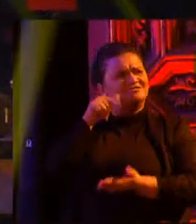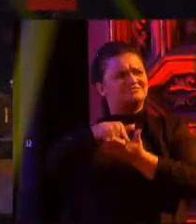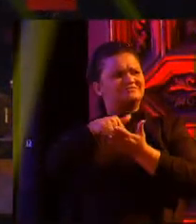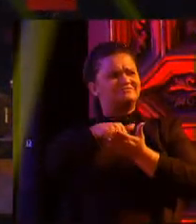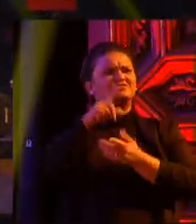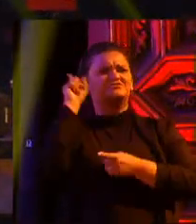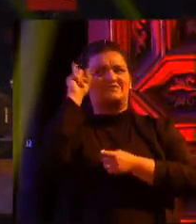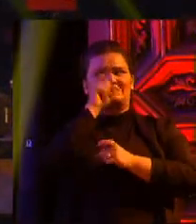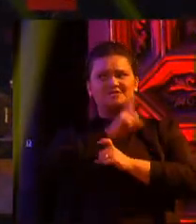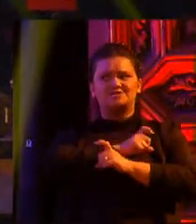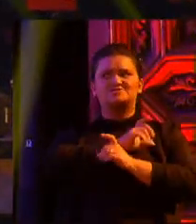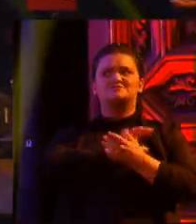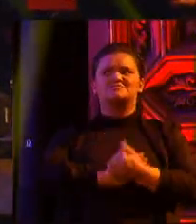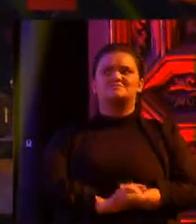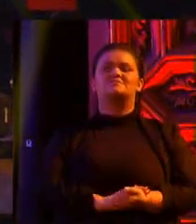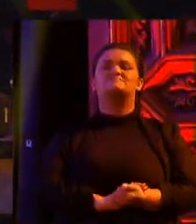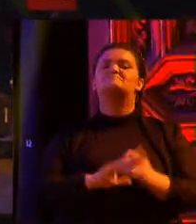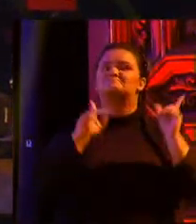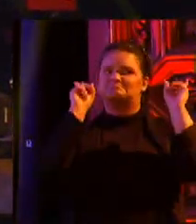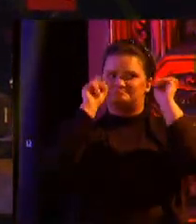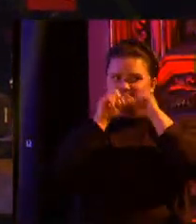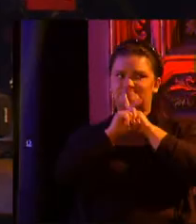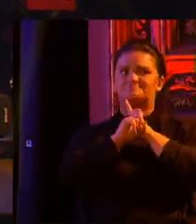difícil. Tá difícil esse, hein?